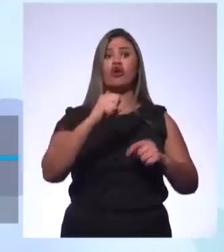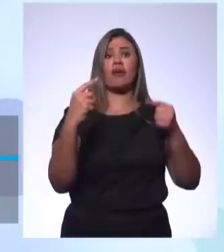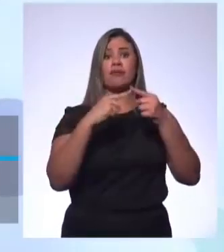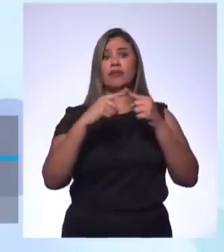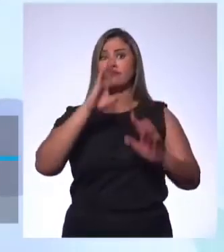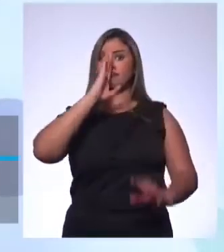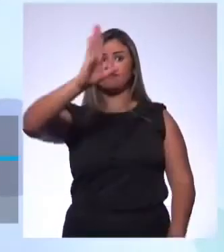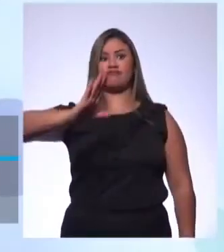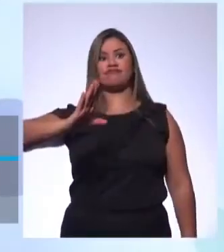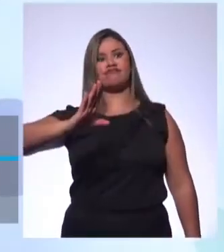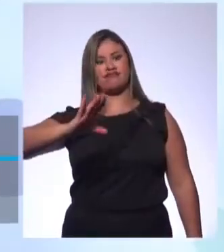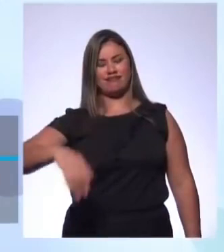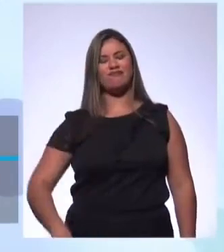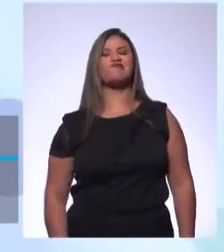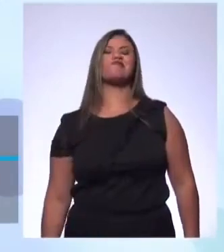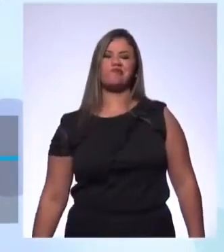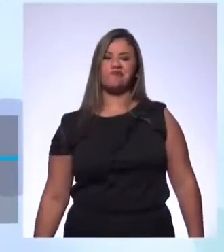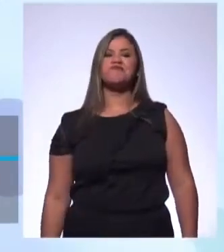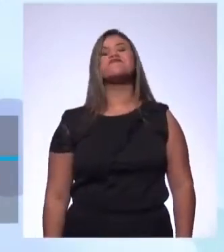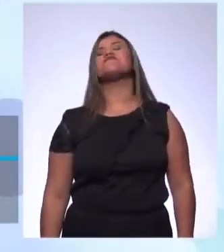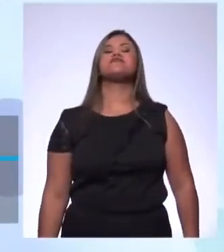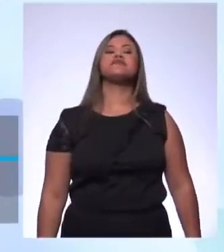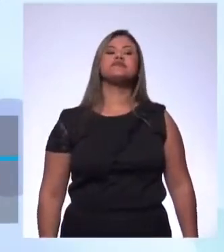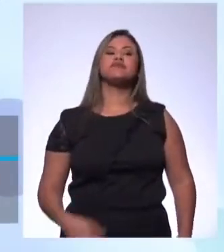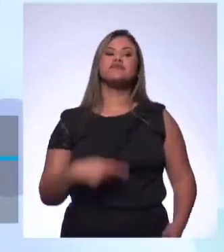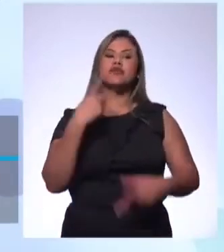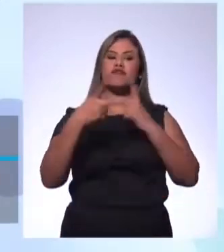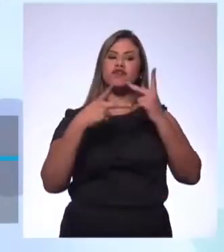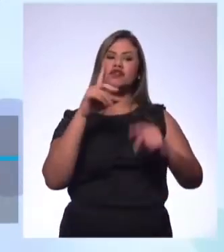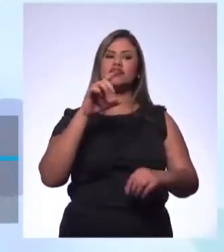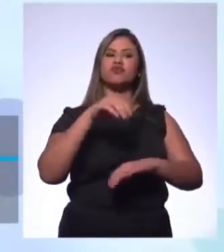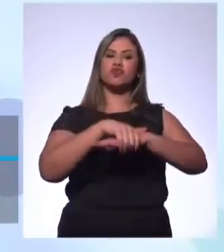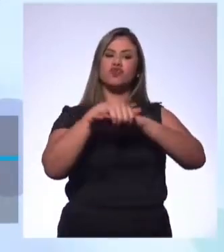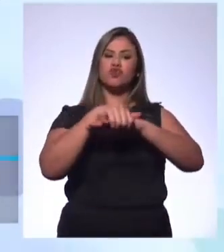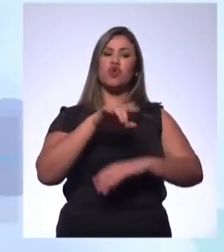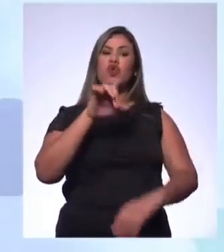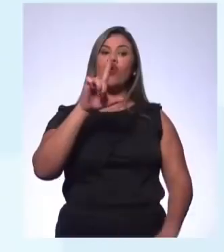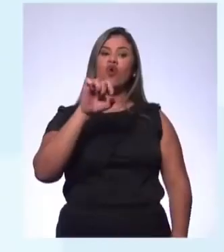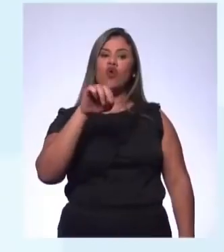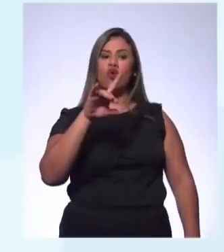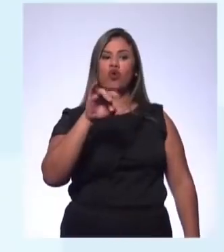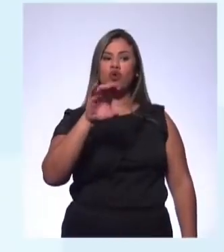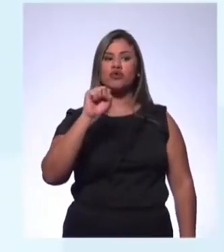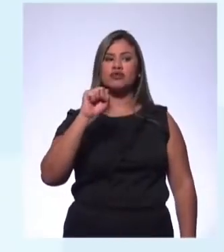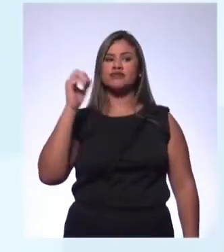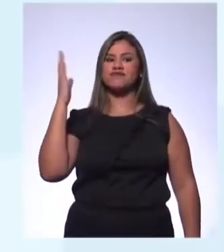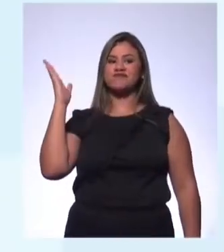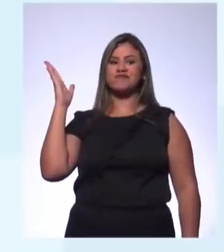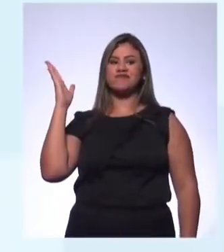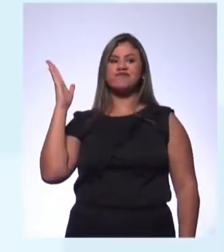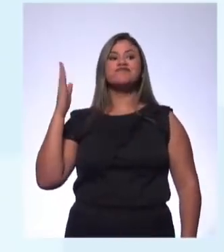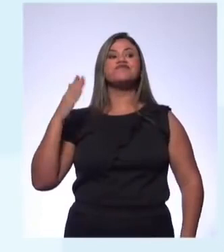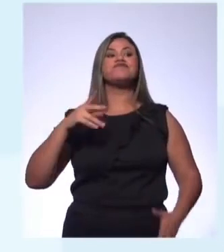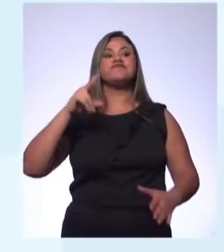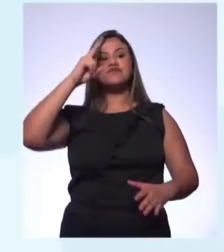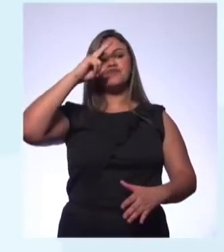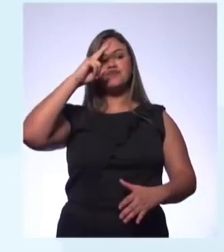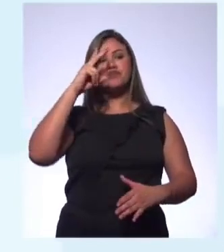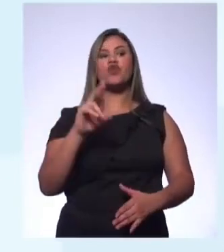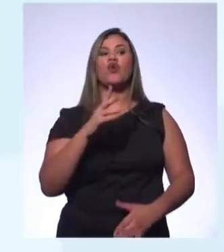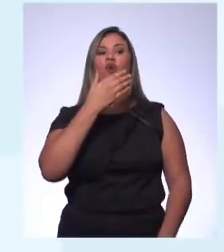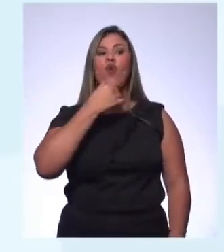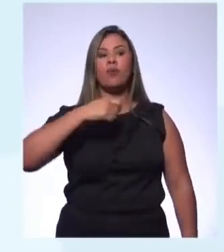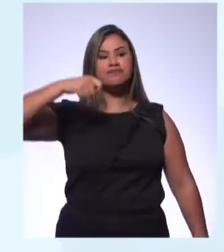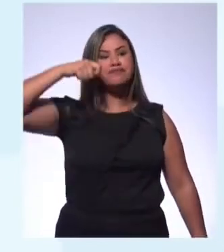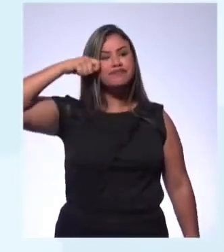ser o personagem principal da história. Estava falando de Londres, na tela. As histórias do Sherlock Holmes costumam utilizar Londres